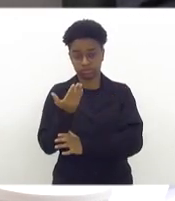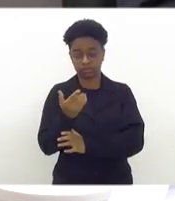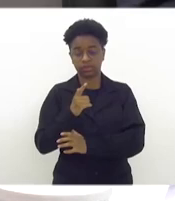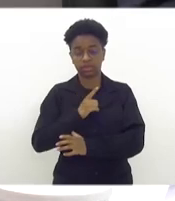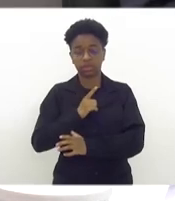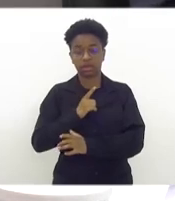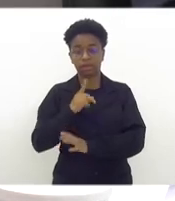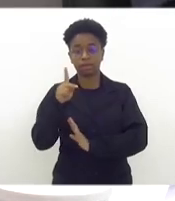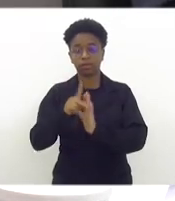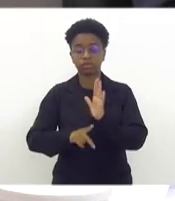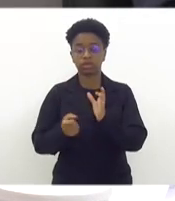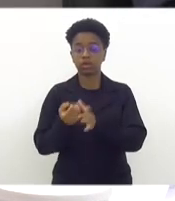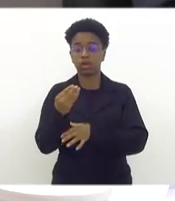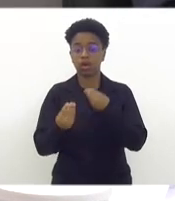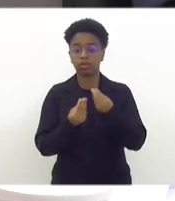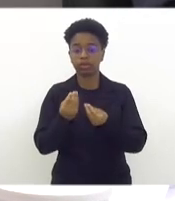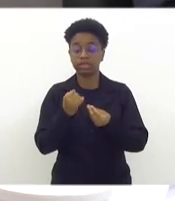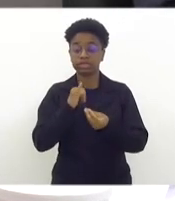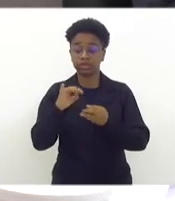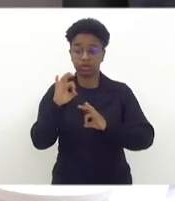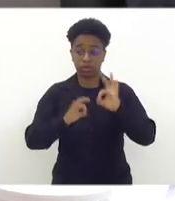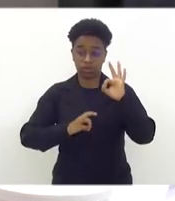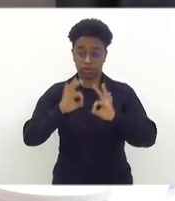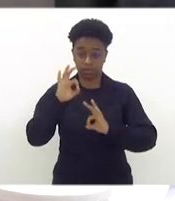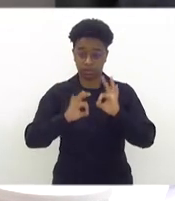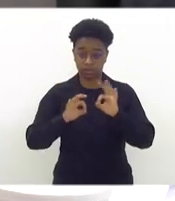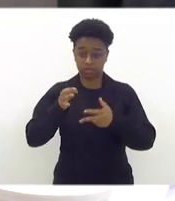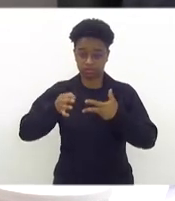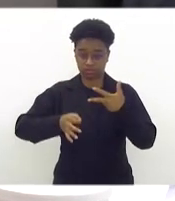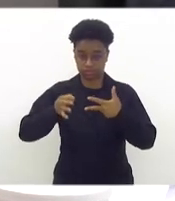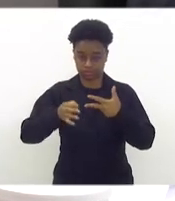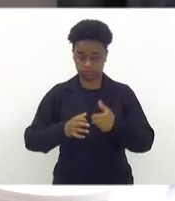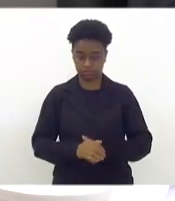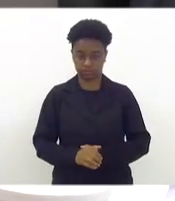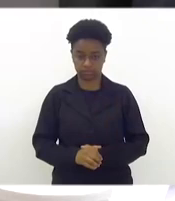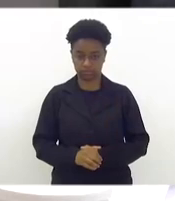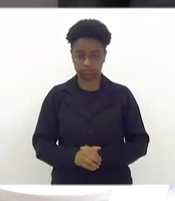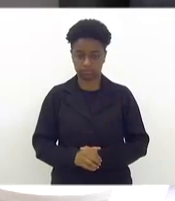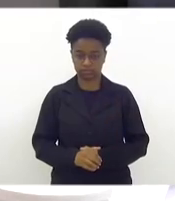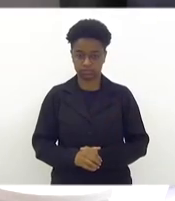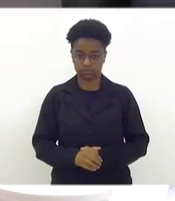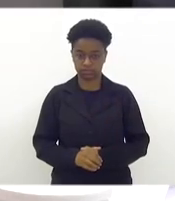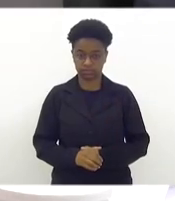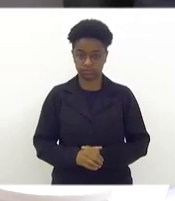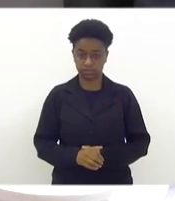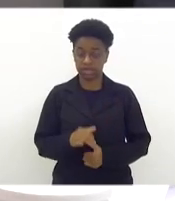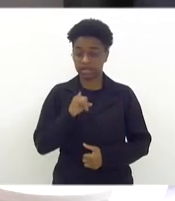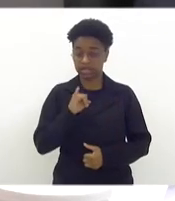projetos dele quando se trata da organização do judiciário. Quando se trata de